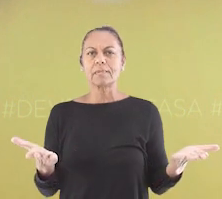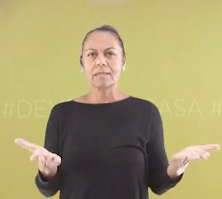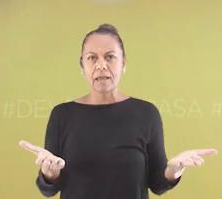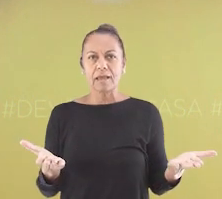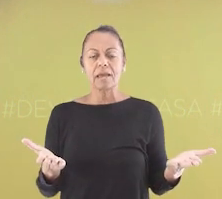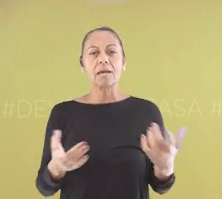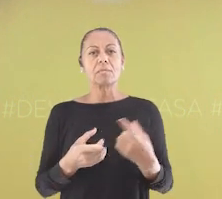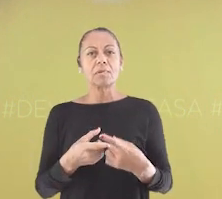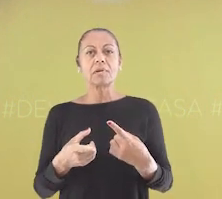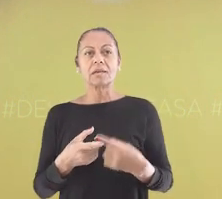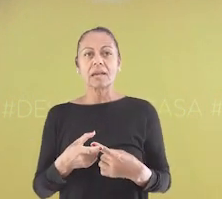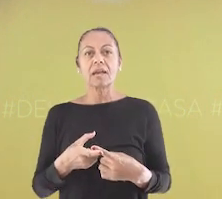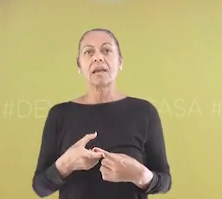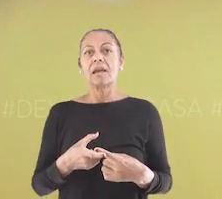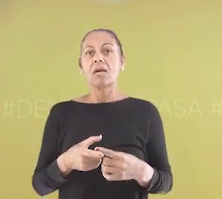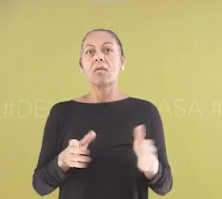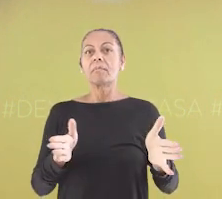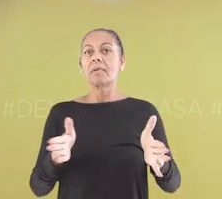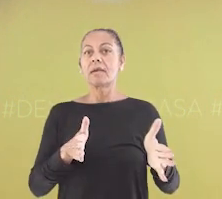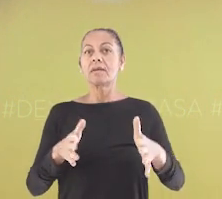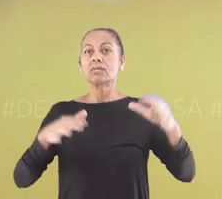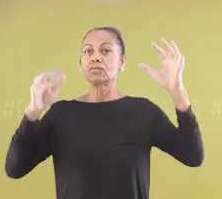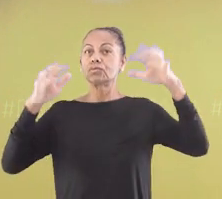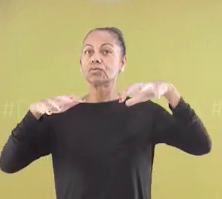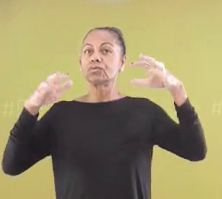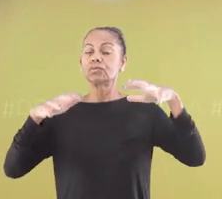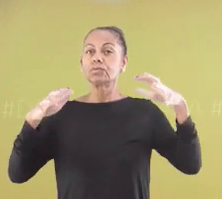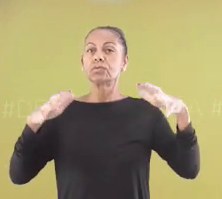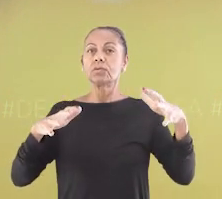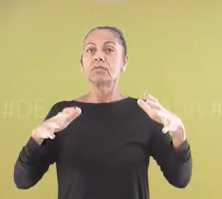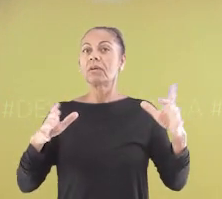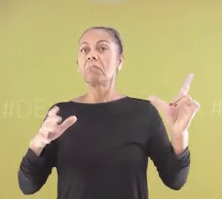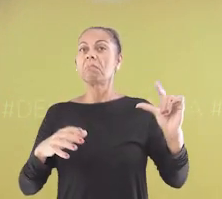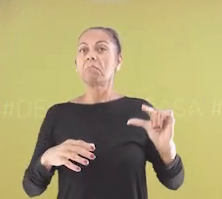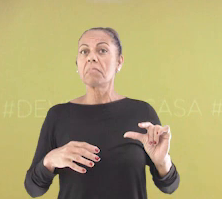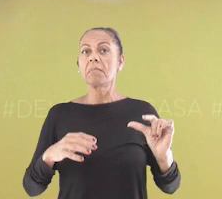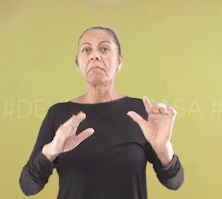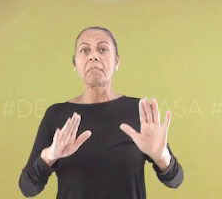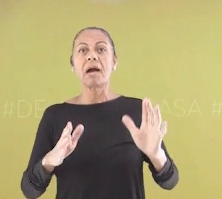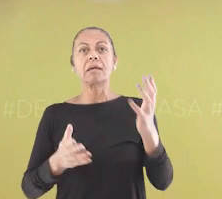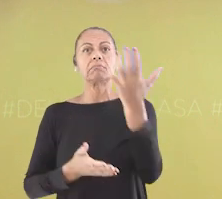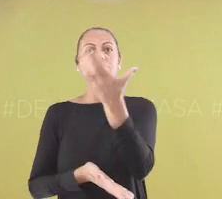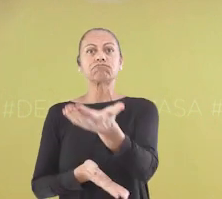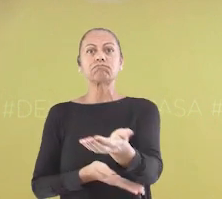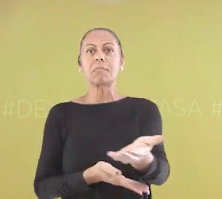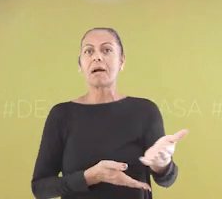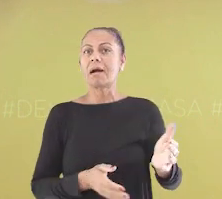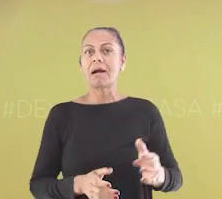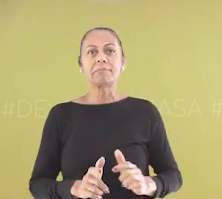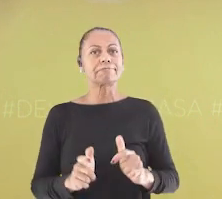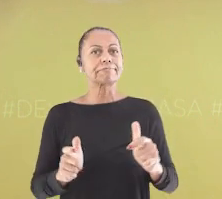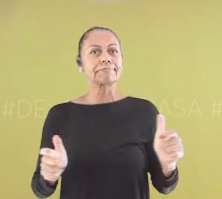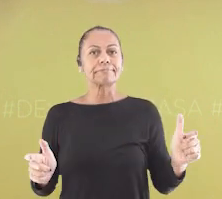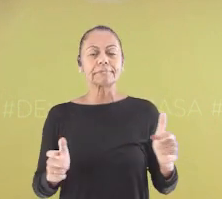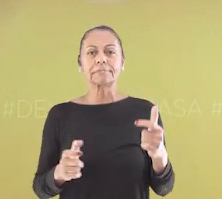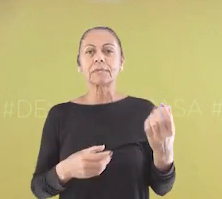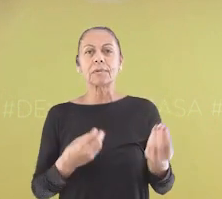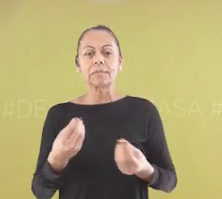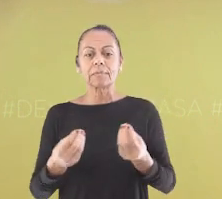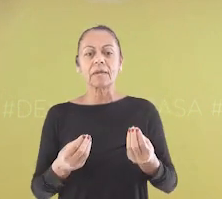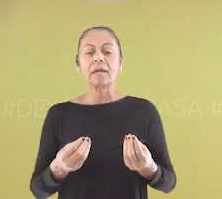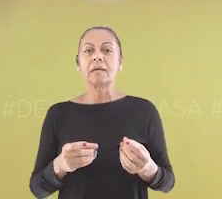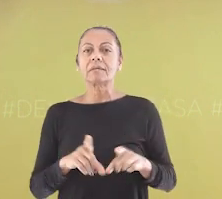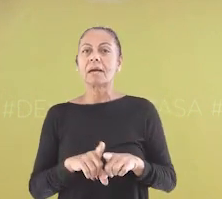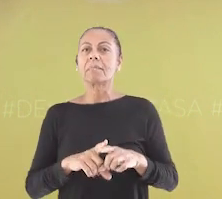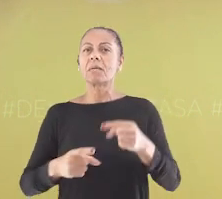desmatamento costuma ser mais baixo por conta do período chuvoso na região. Entre as principais causas que a gente pode ter para esse aumento contínuo